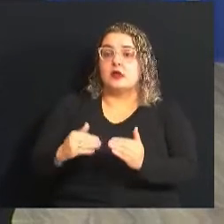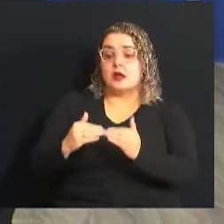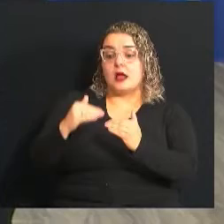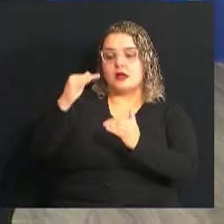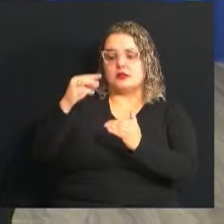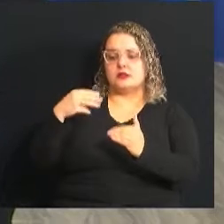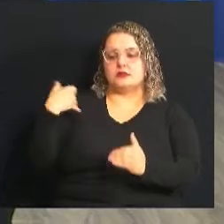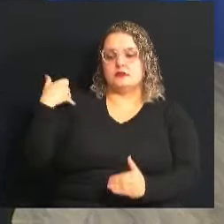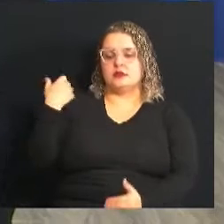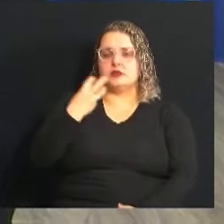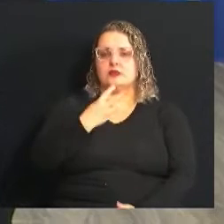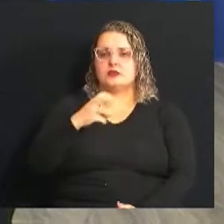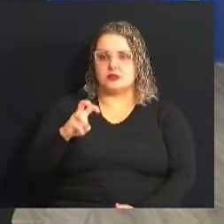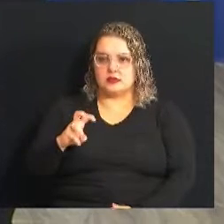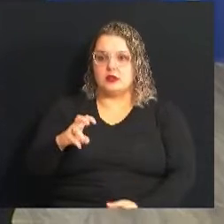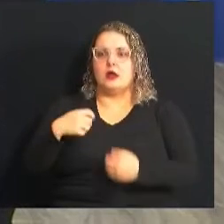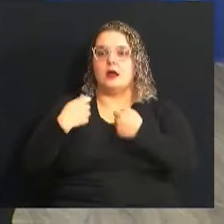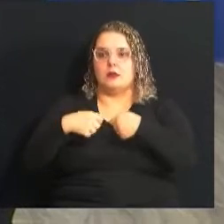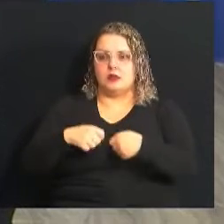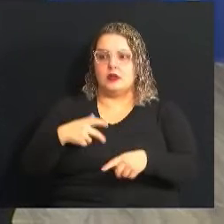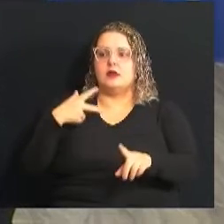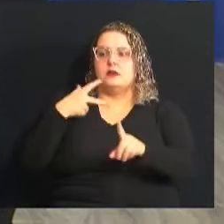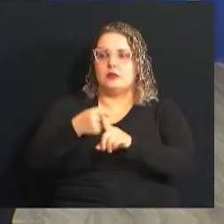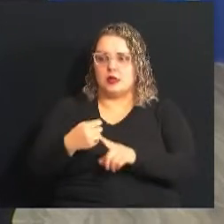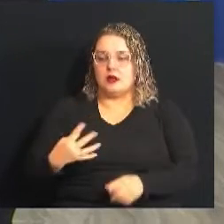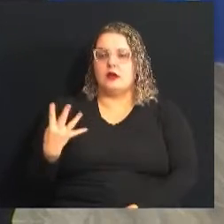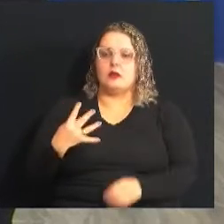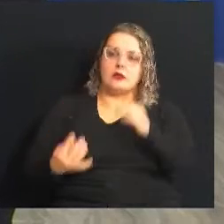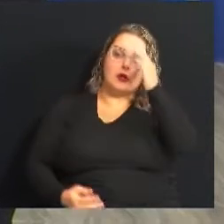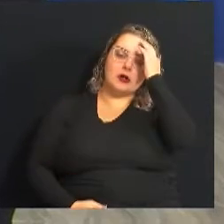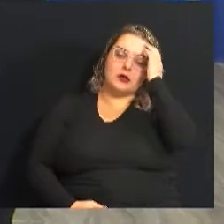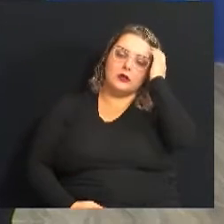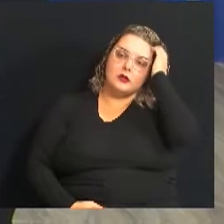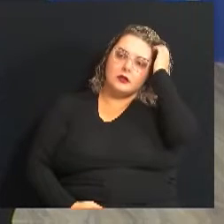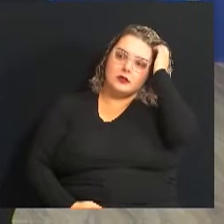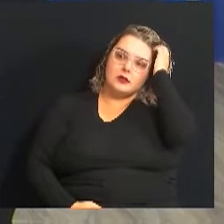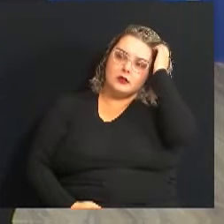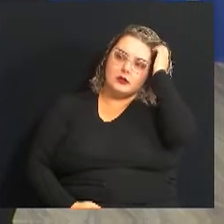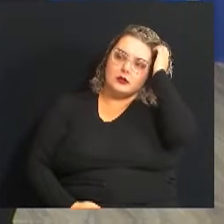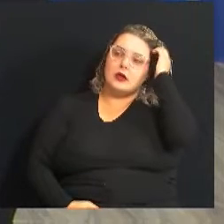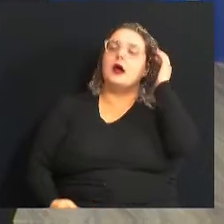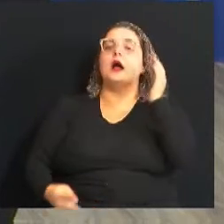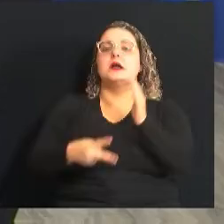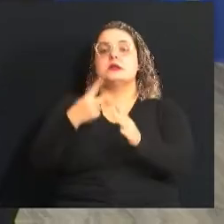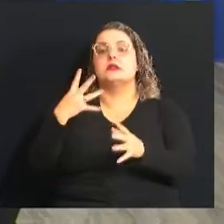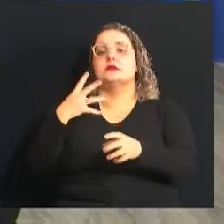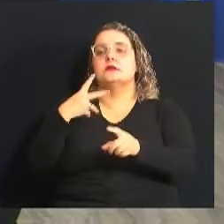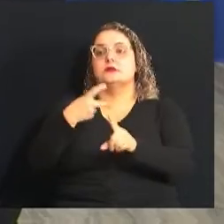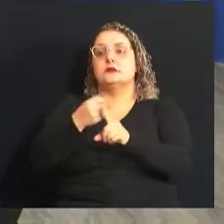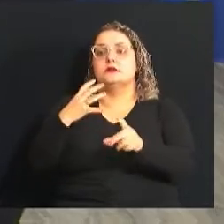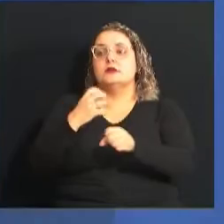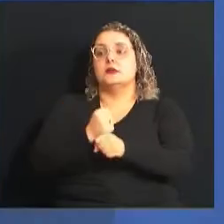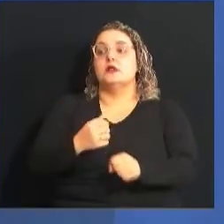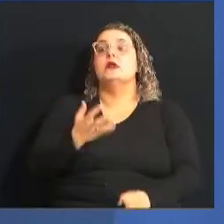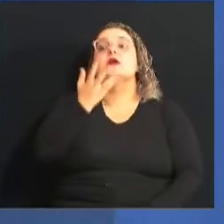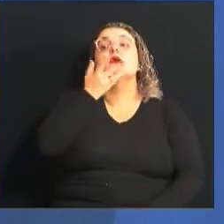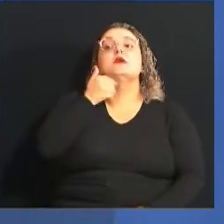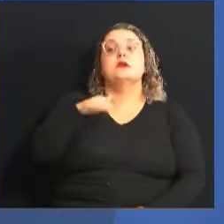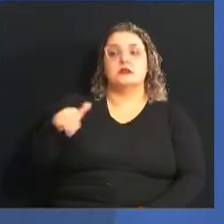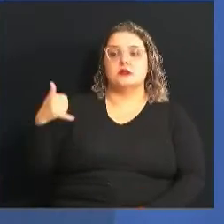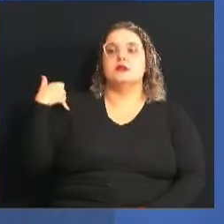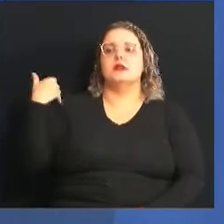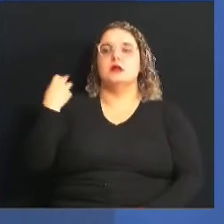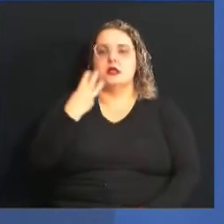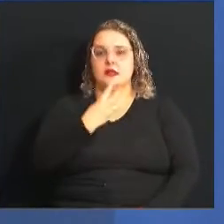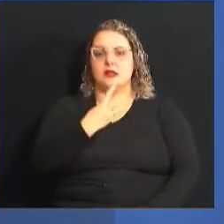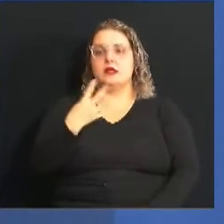anos precisam receber, então, a 4ª dose, que seria a 2ª dose de reforço. E as crianças de 3 e 4 anos, a 1ª